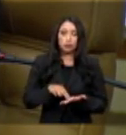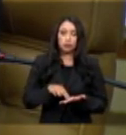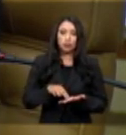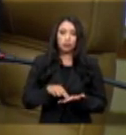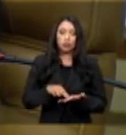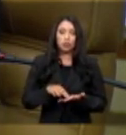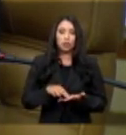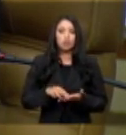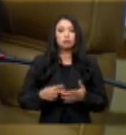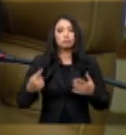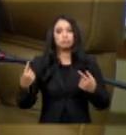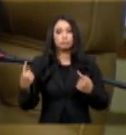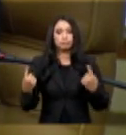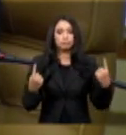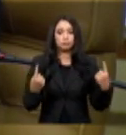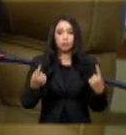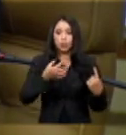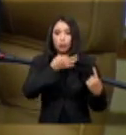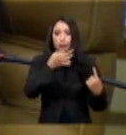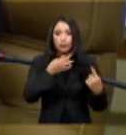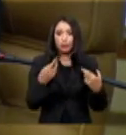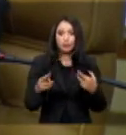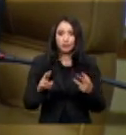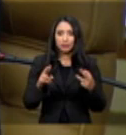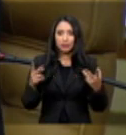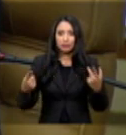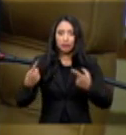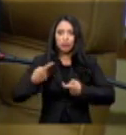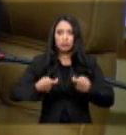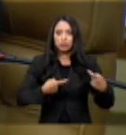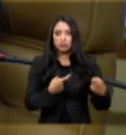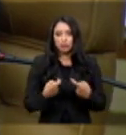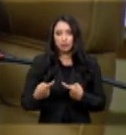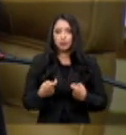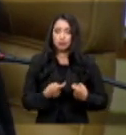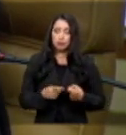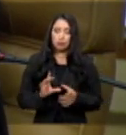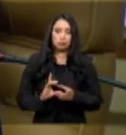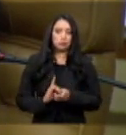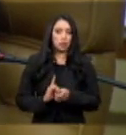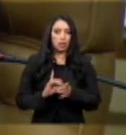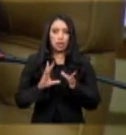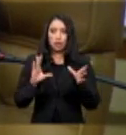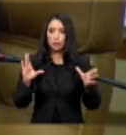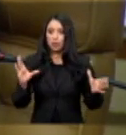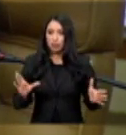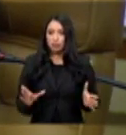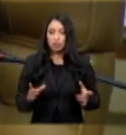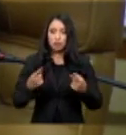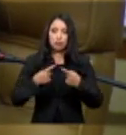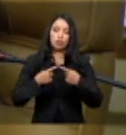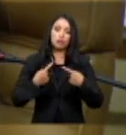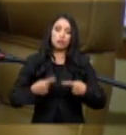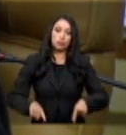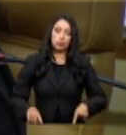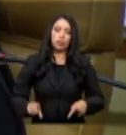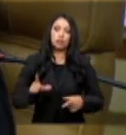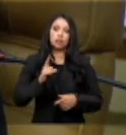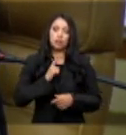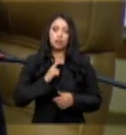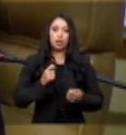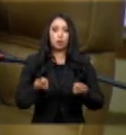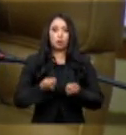posições contraditórias, como é próprio no processo dialético democrático. E é isso exatamente que impede que no controle abstrato se